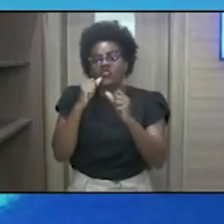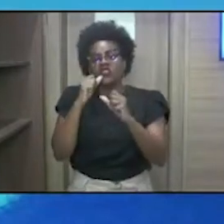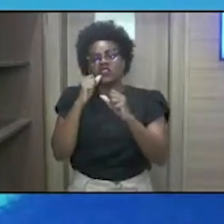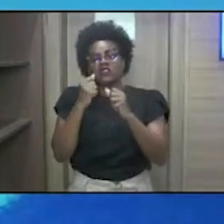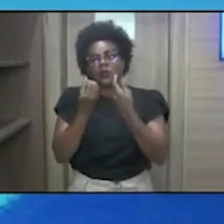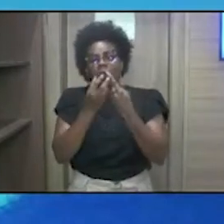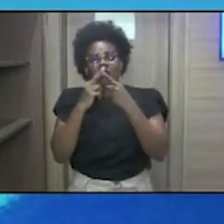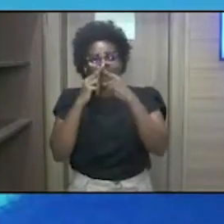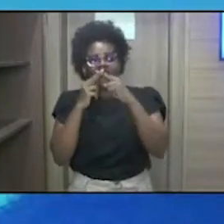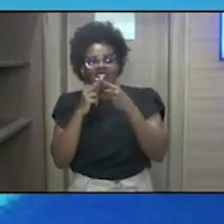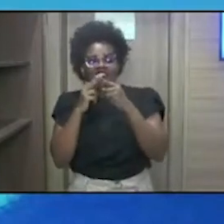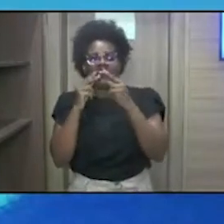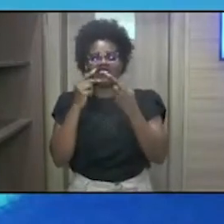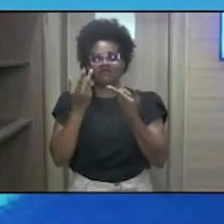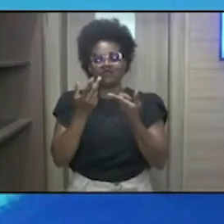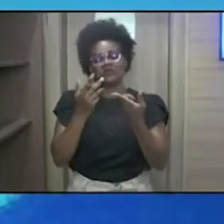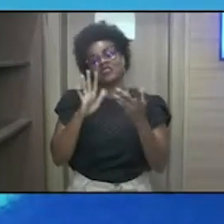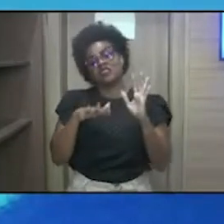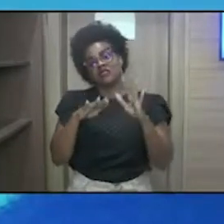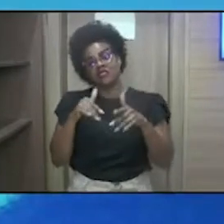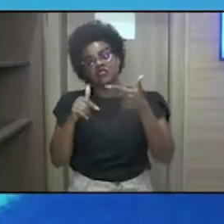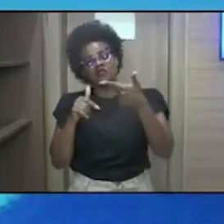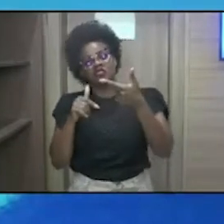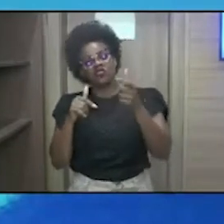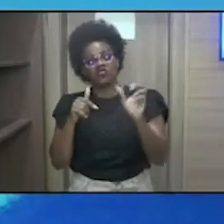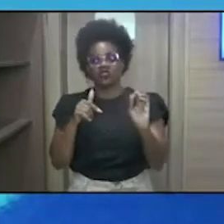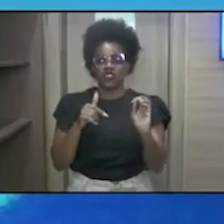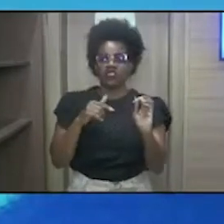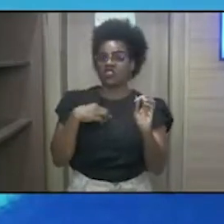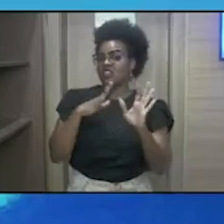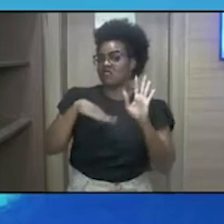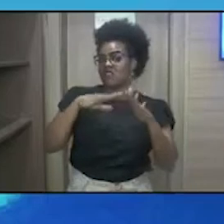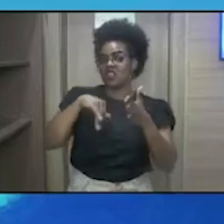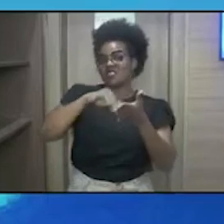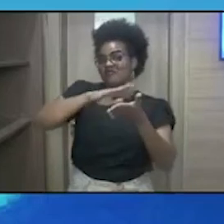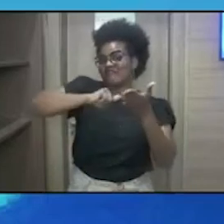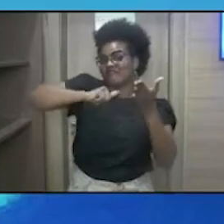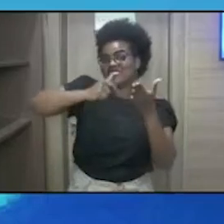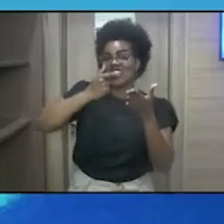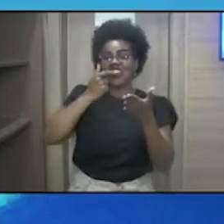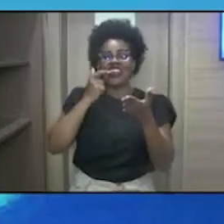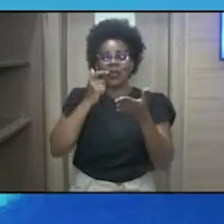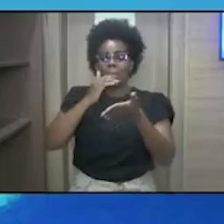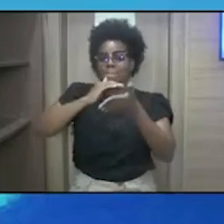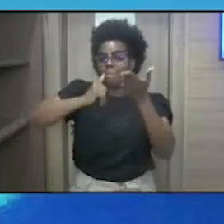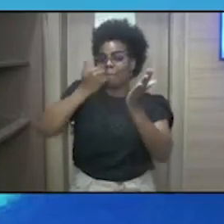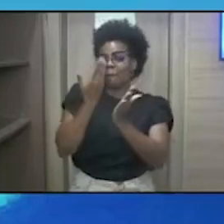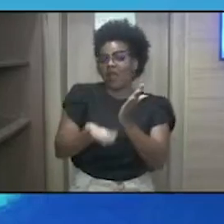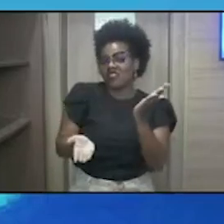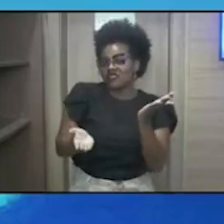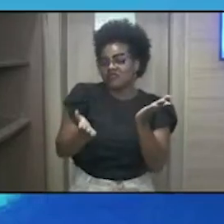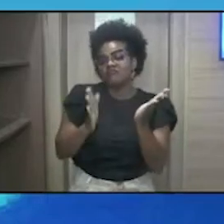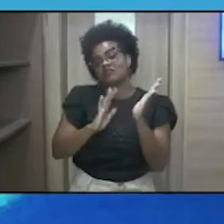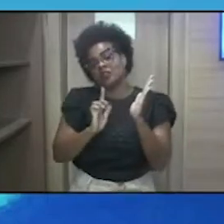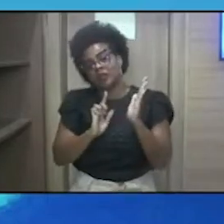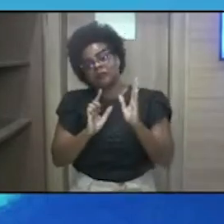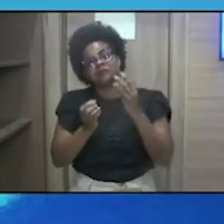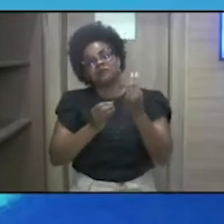ter 28 e ter, desses 28, 20 perdidos. Então, essa composição vai dar a ideia da média, né,